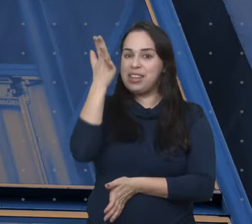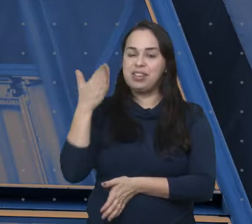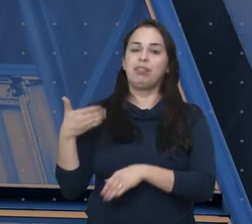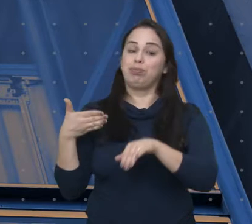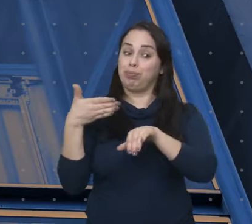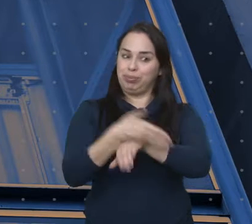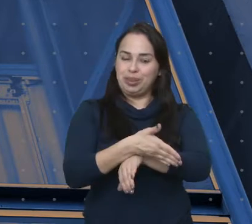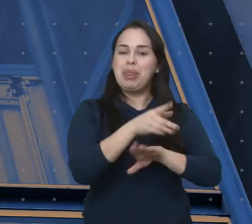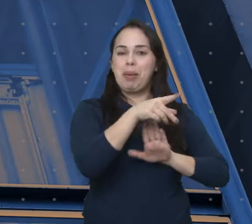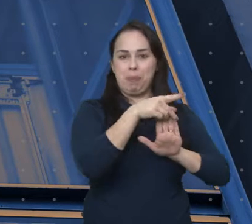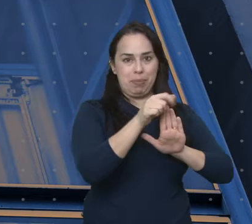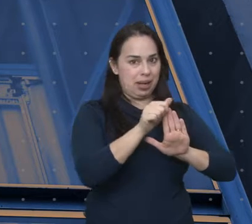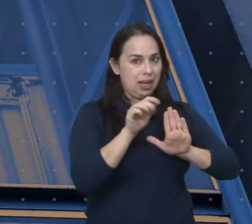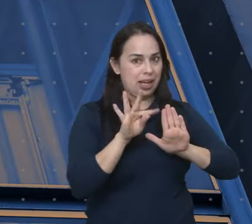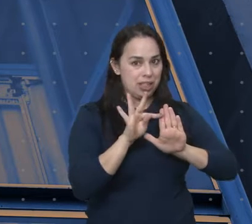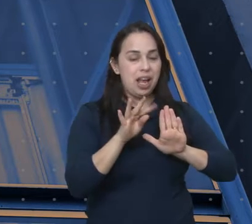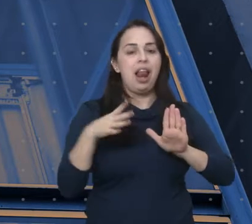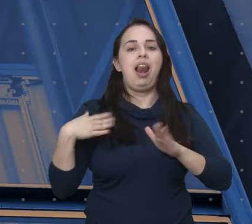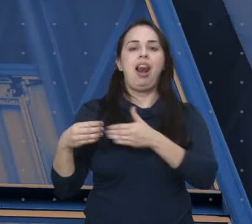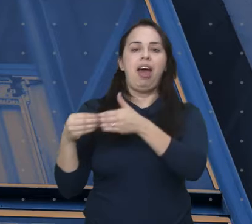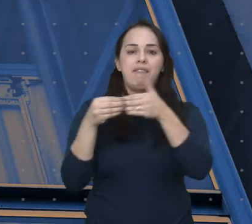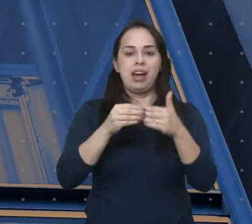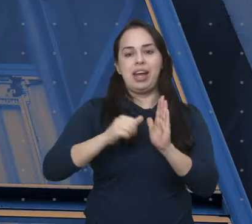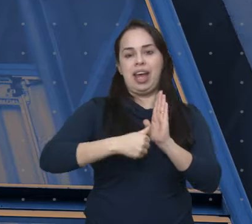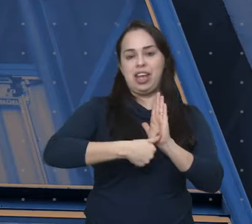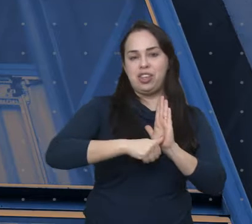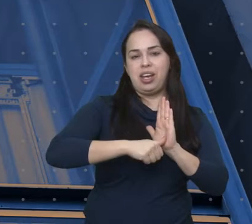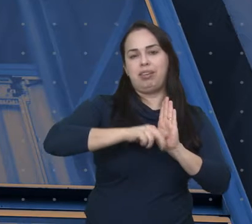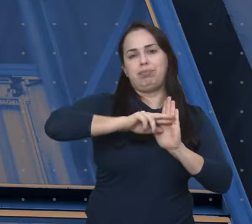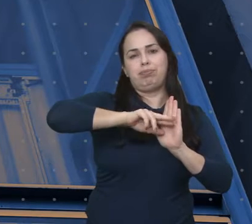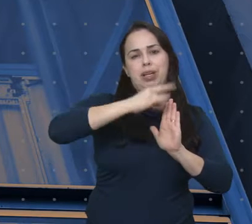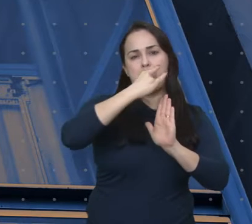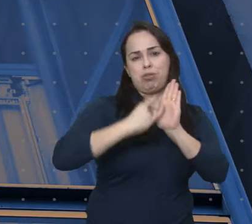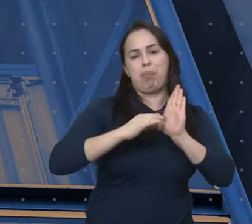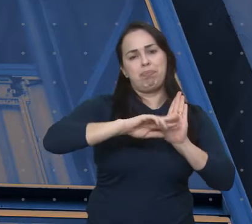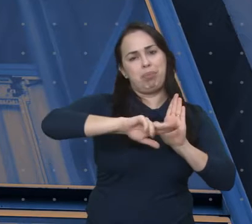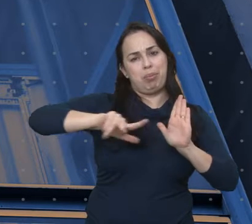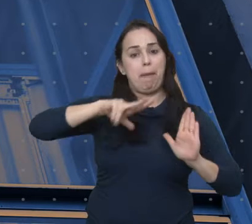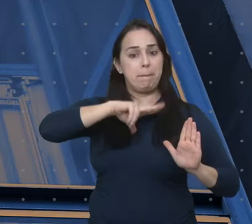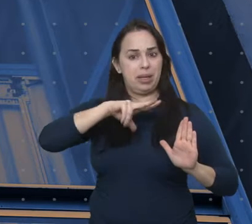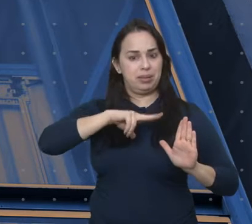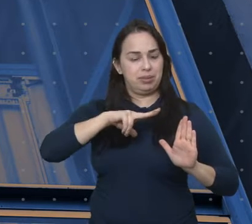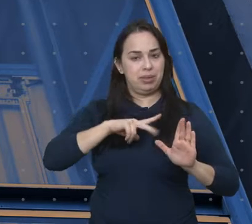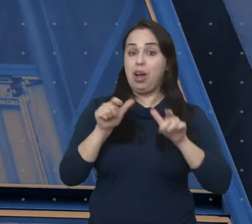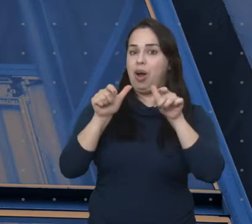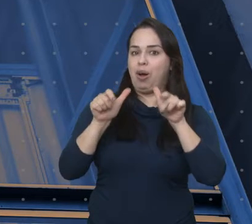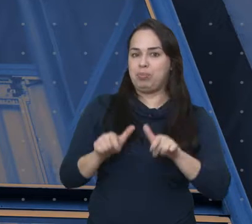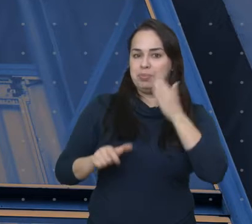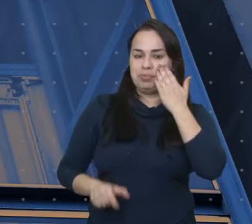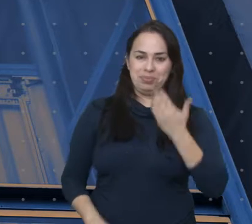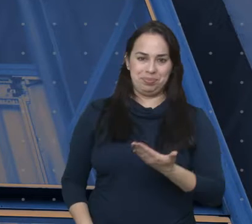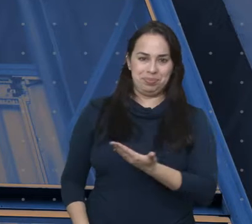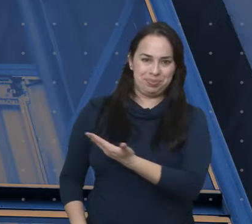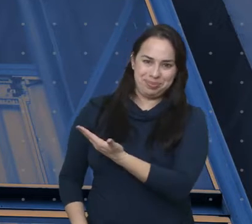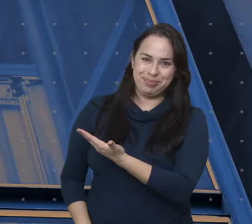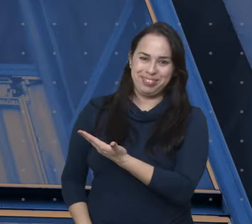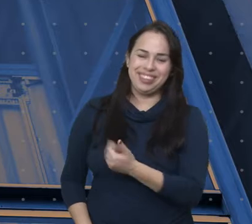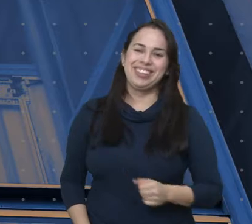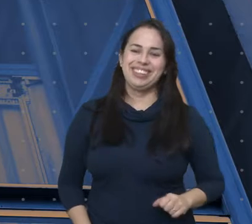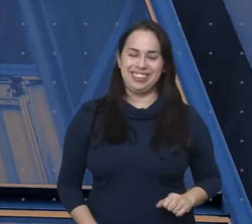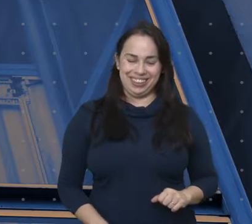cidade, onde as pessoas já estão localizadas, e as pessoas que não têm tanto recurso. E a fiscalização para garantir